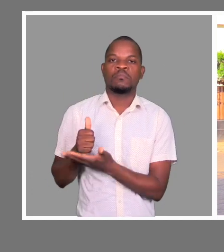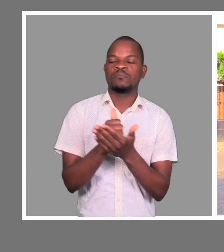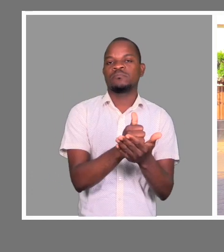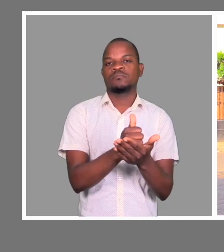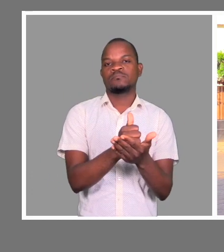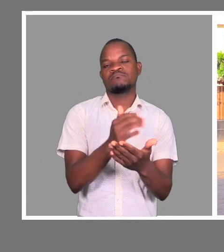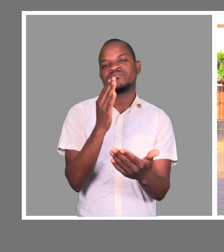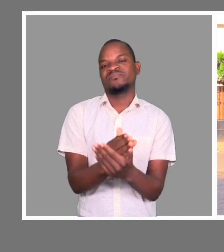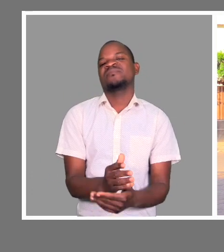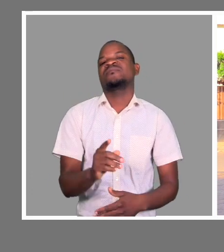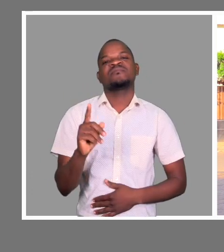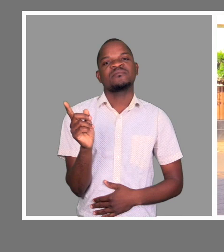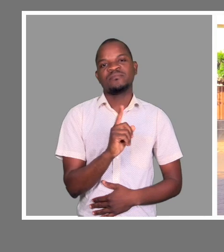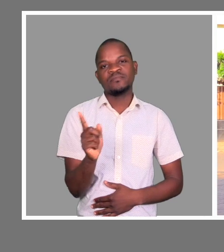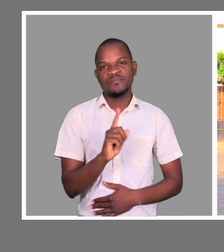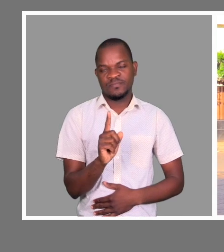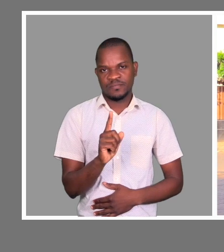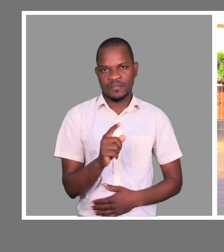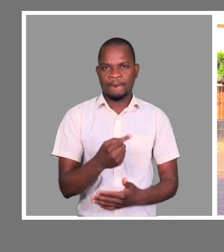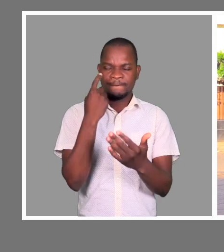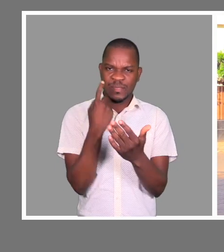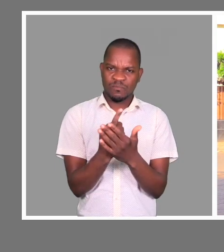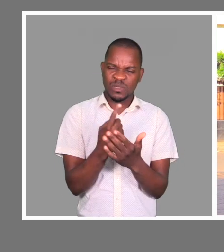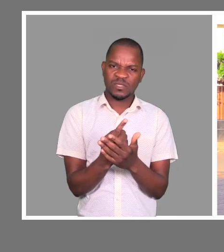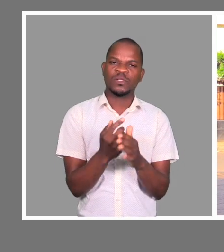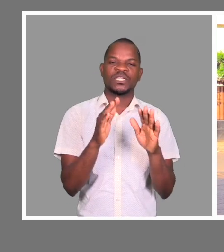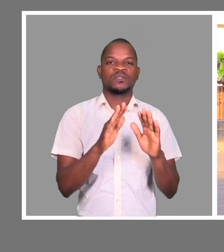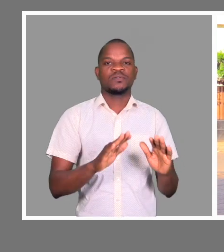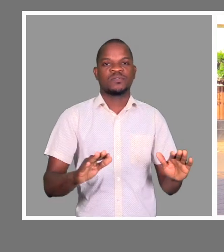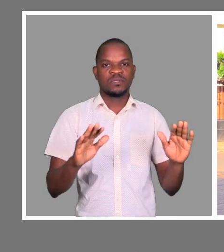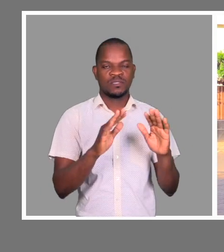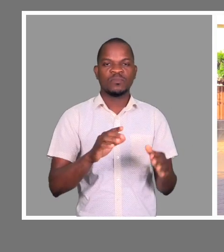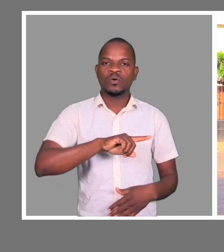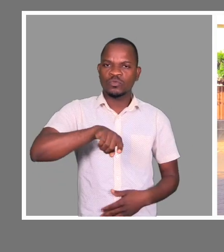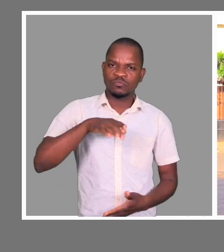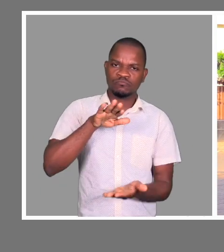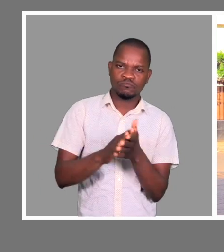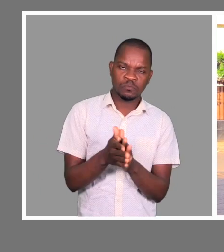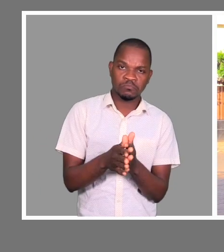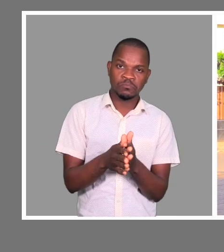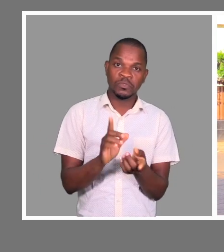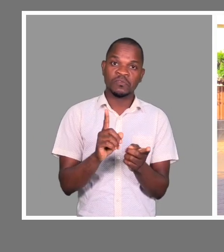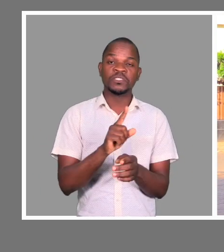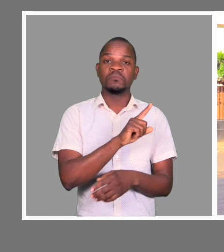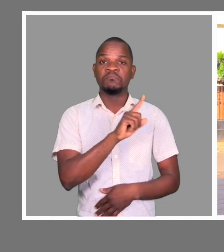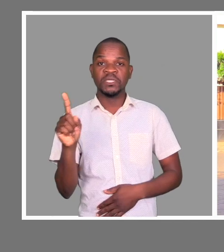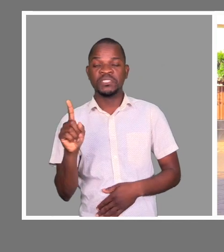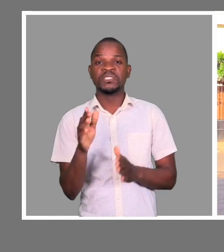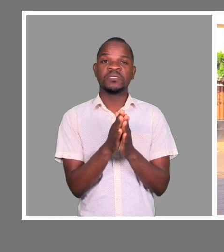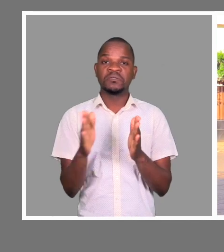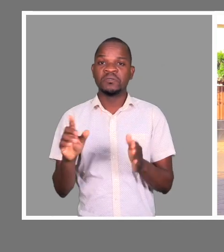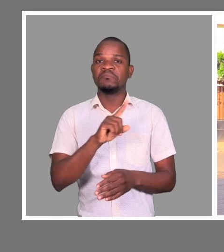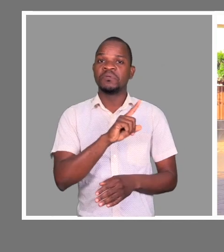imediata, não. Temos que, é um processo que a gente leva, pode levar meses, pode levar, não digo